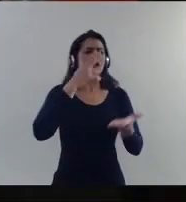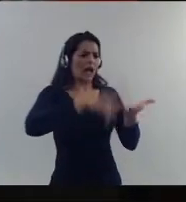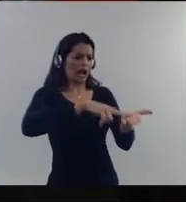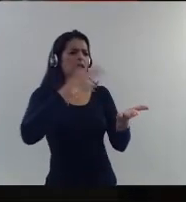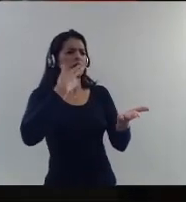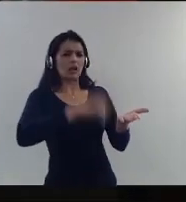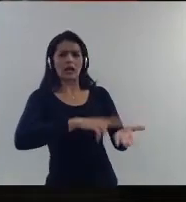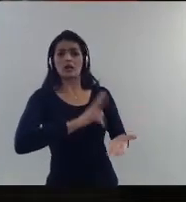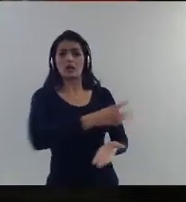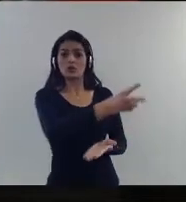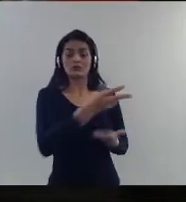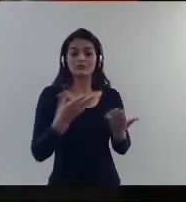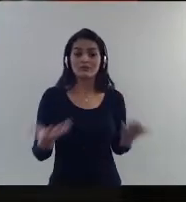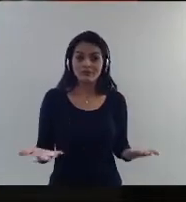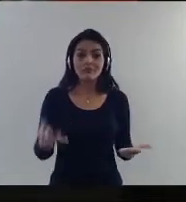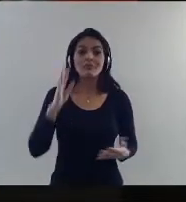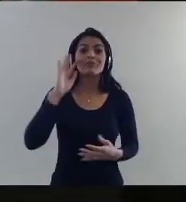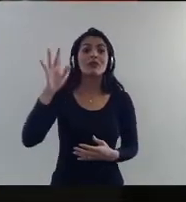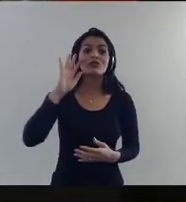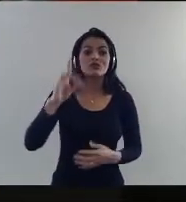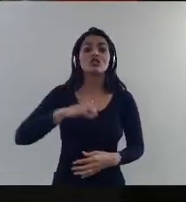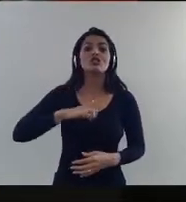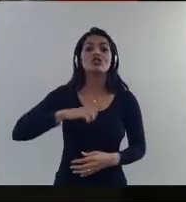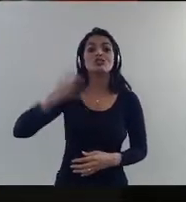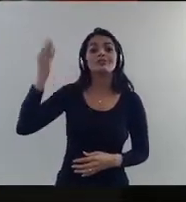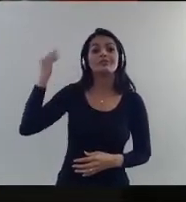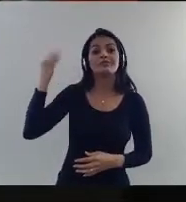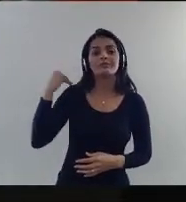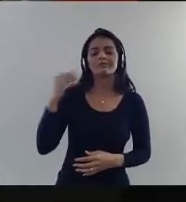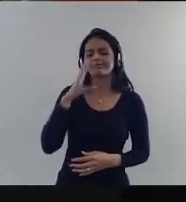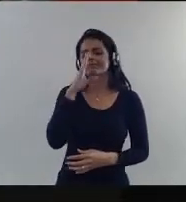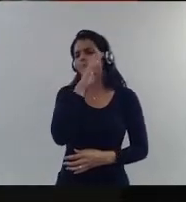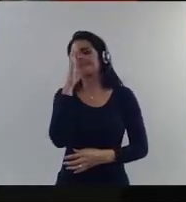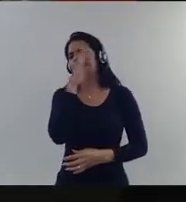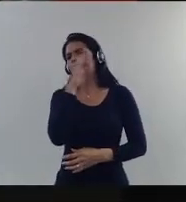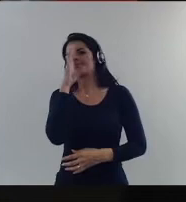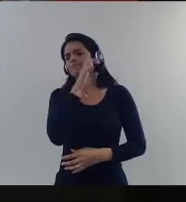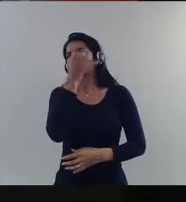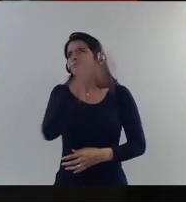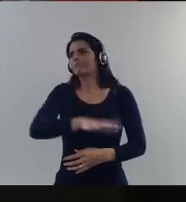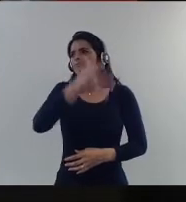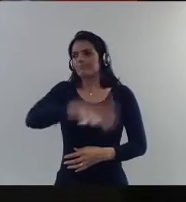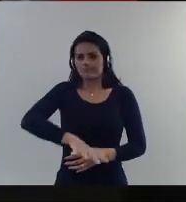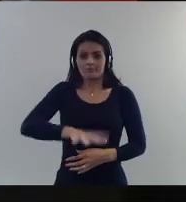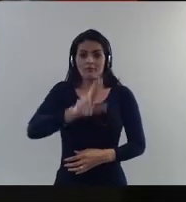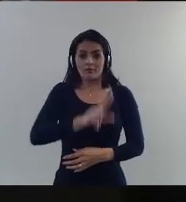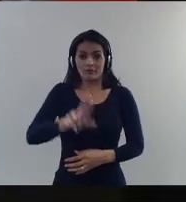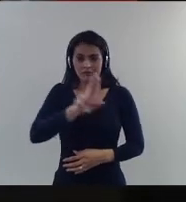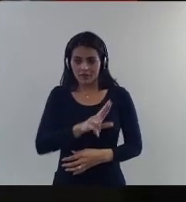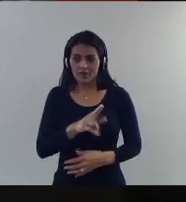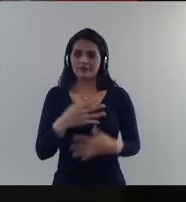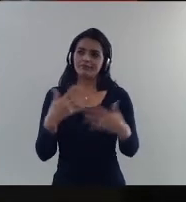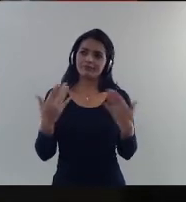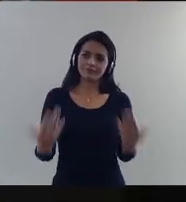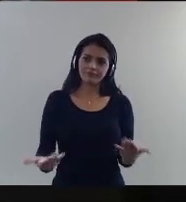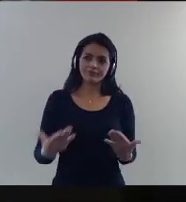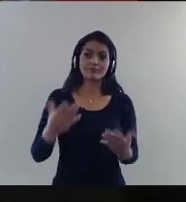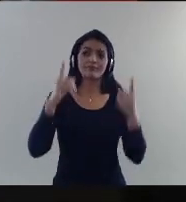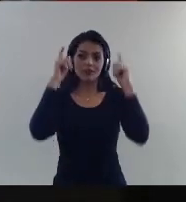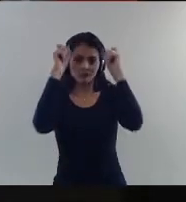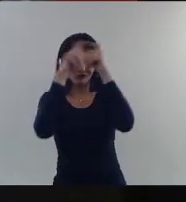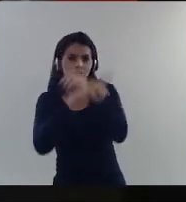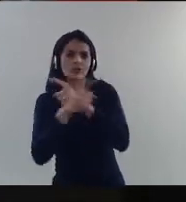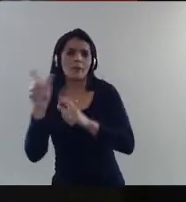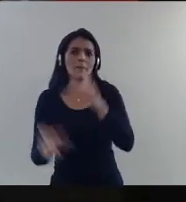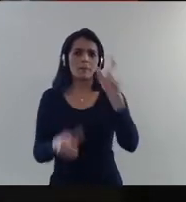eletrônico, né? Que nós tínhamos aí uma resistência muito grande, né? A dificuldade